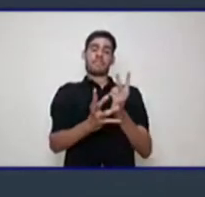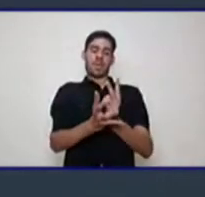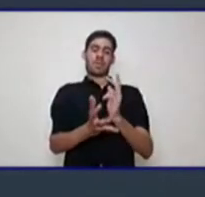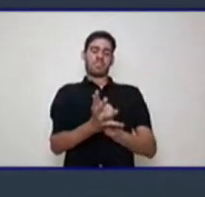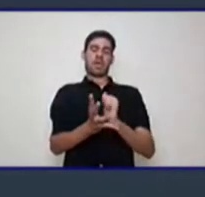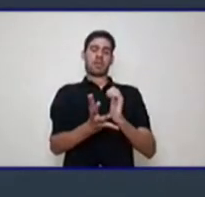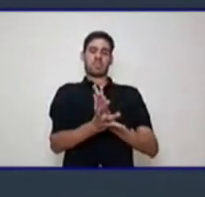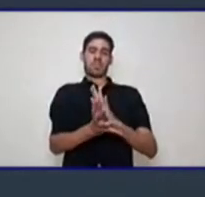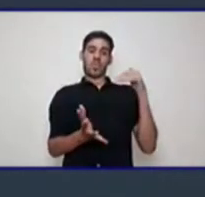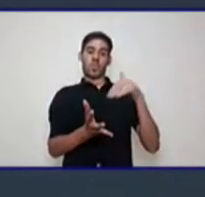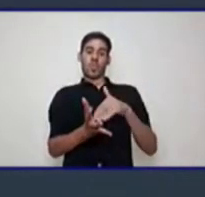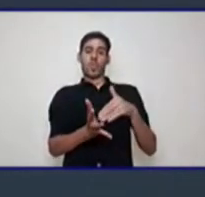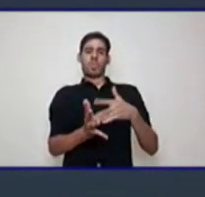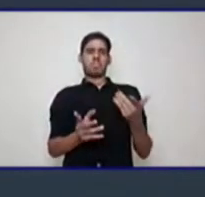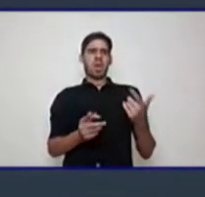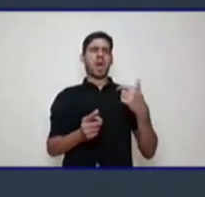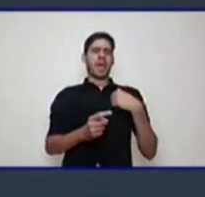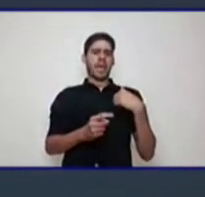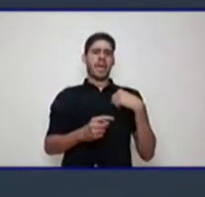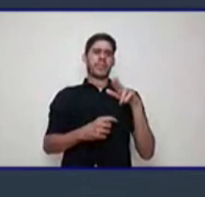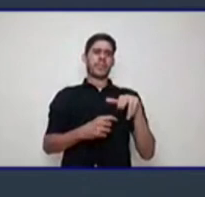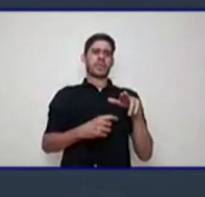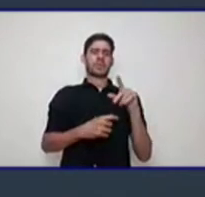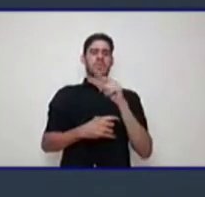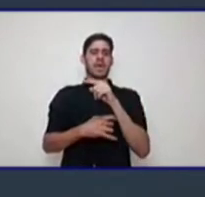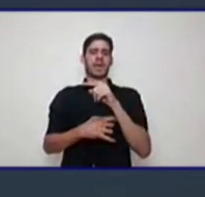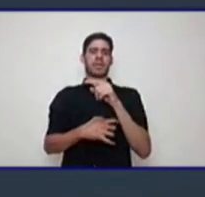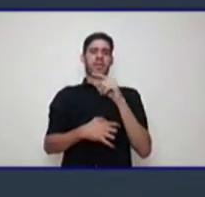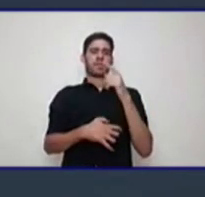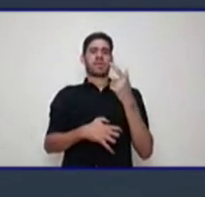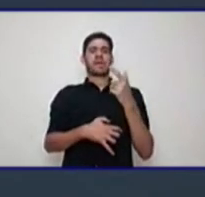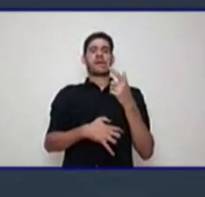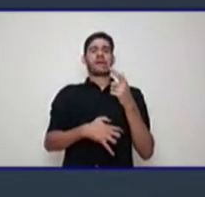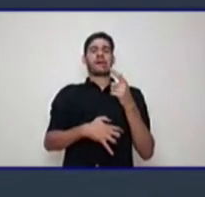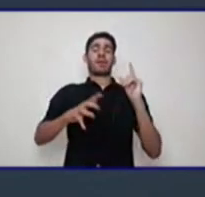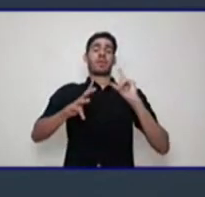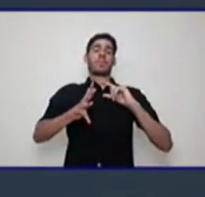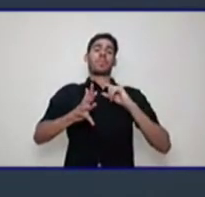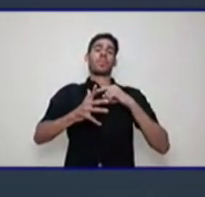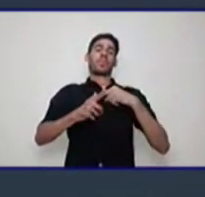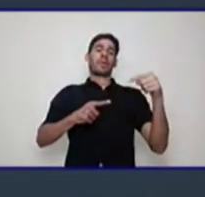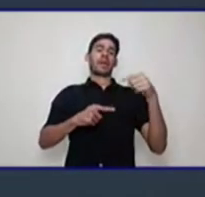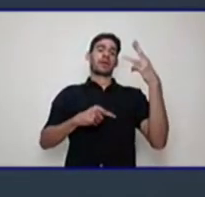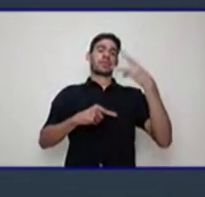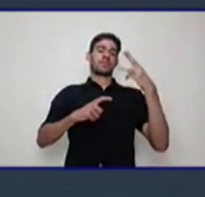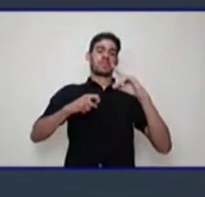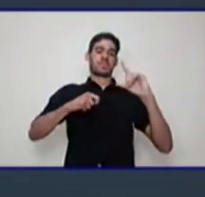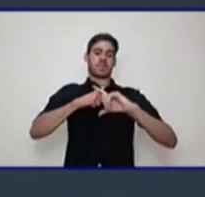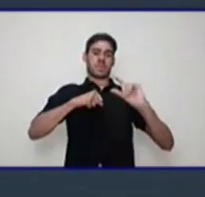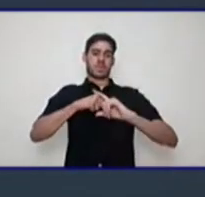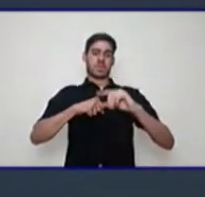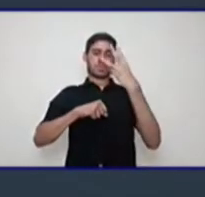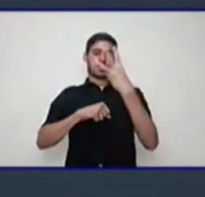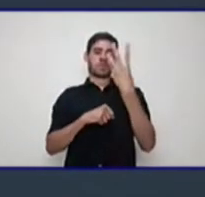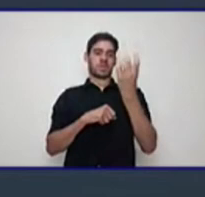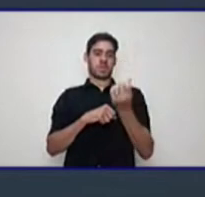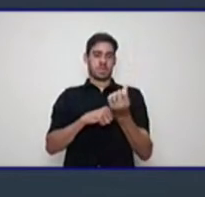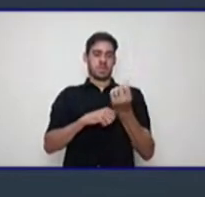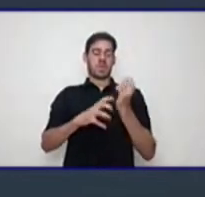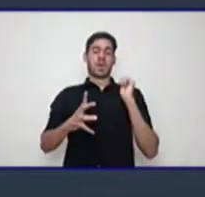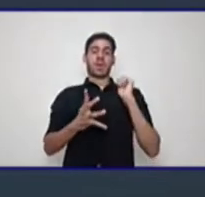grau mínimo. Eu estaria aplicando aqui, ministro Fachin, o parágrafo 3º do artigo 36, né,